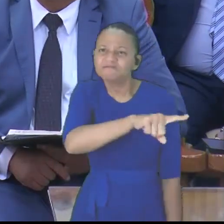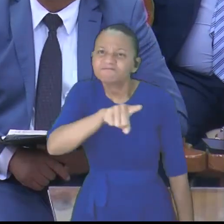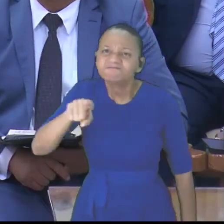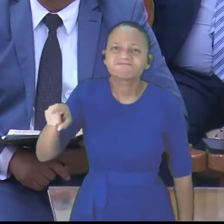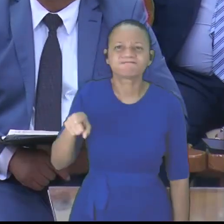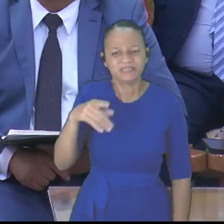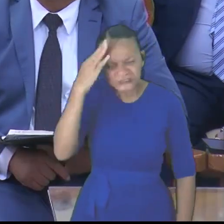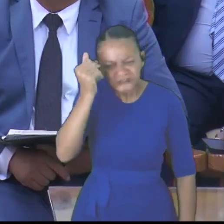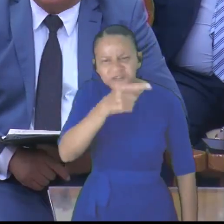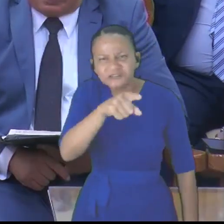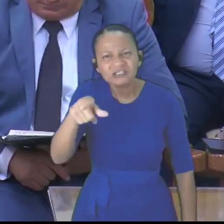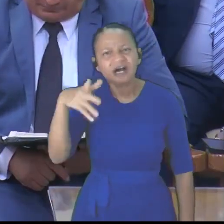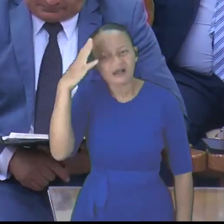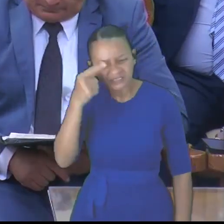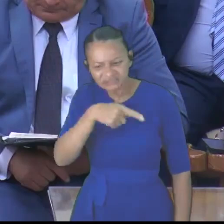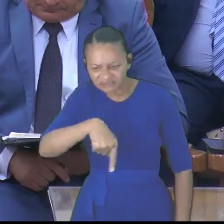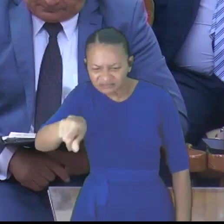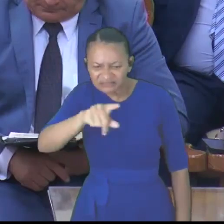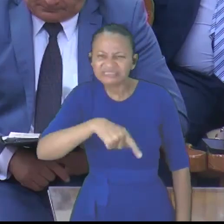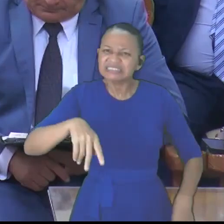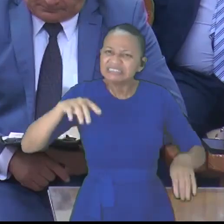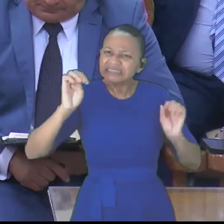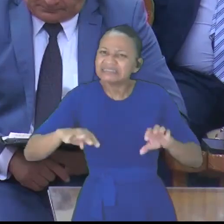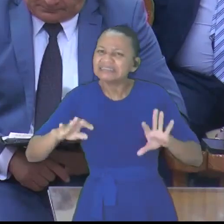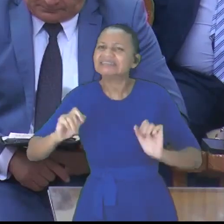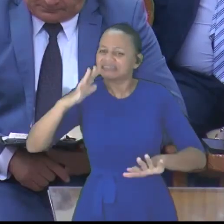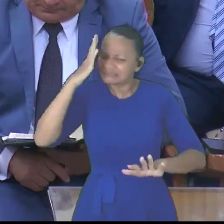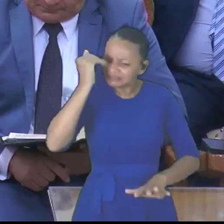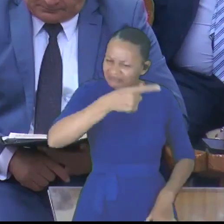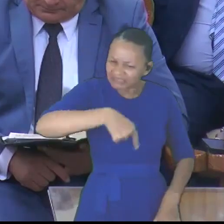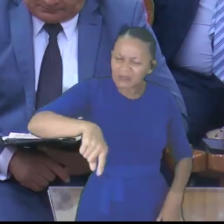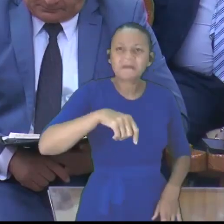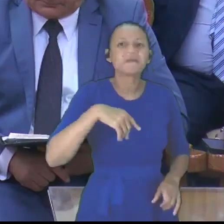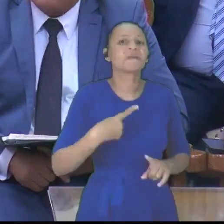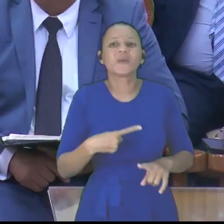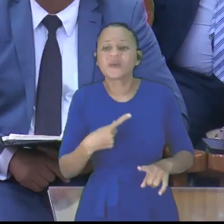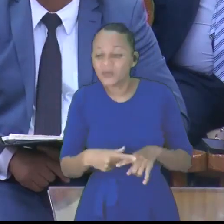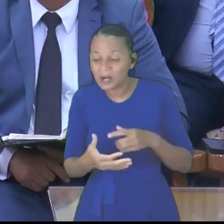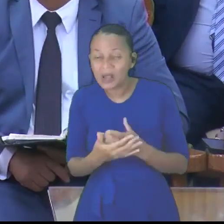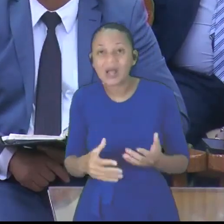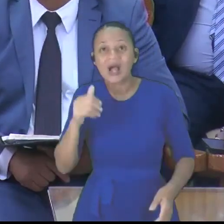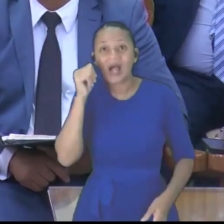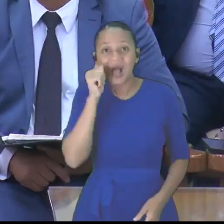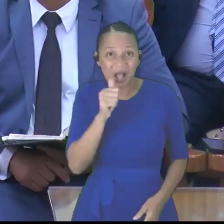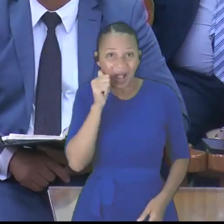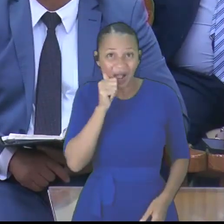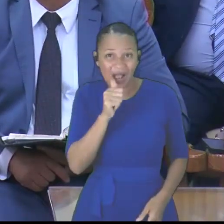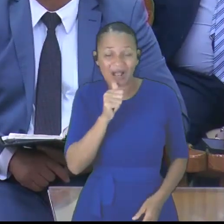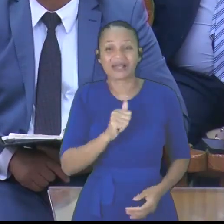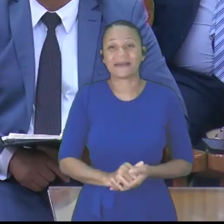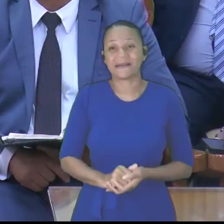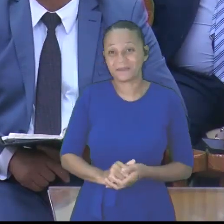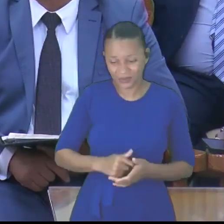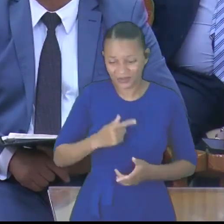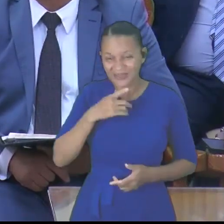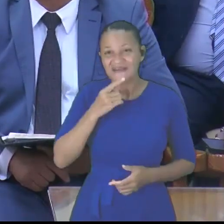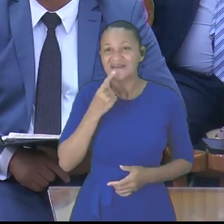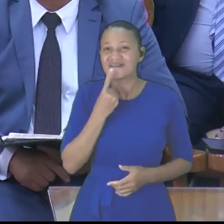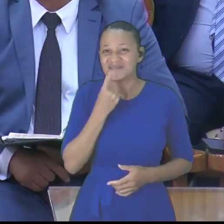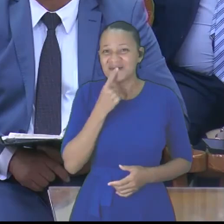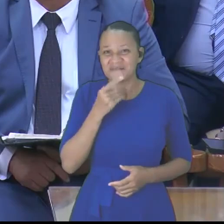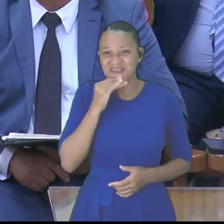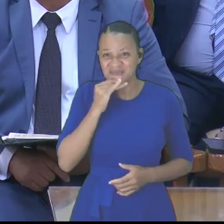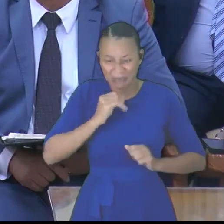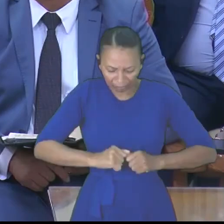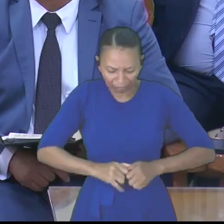vocês bem sabem, vós mesmos sabeis. Por quê? Porque a mulher hemorroísa, a mulher do fluxo